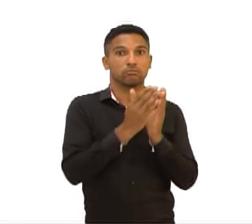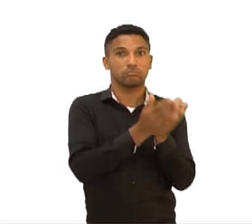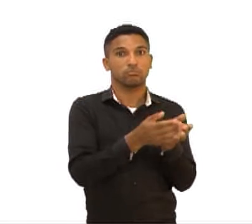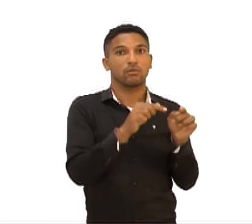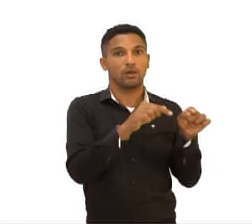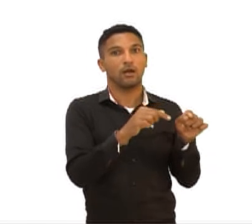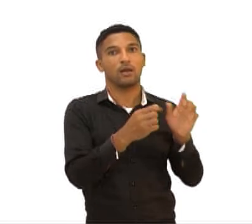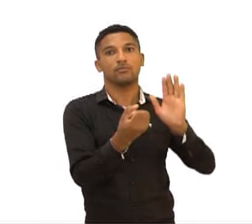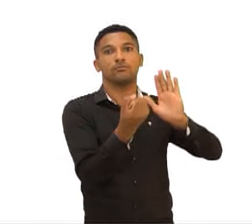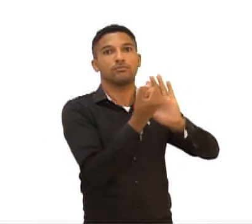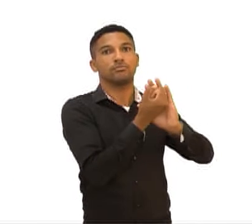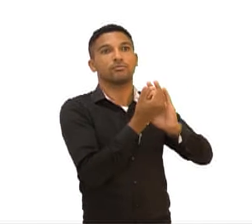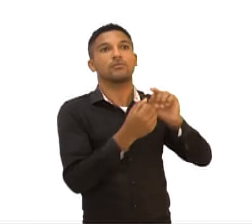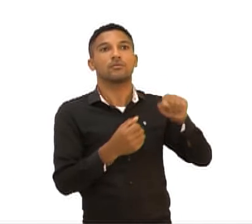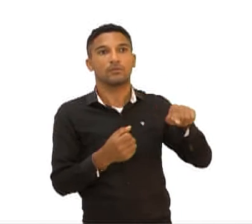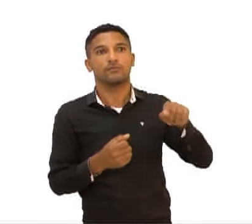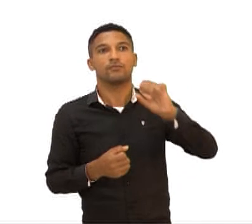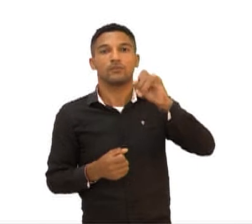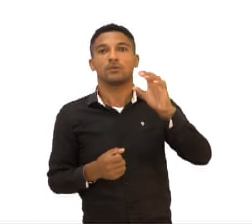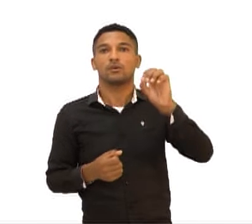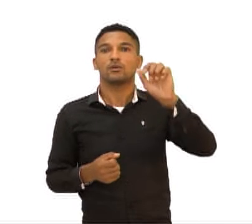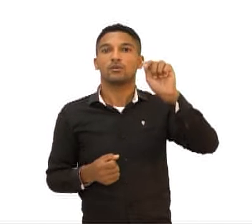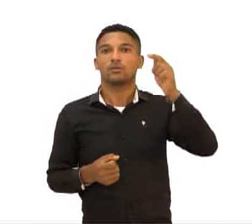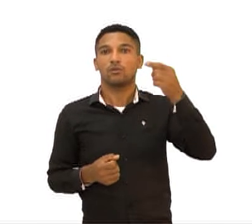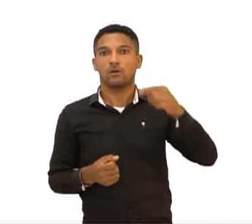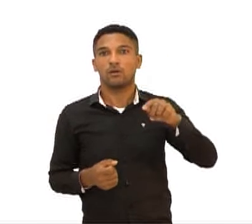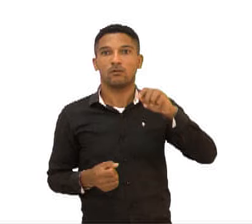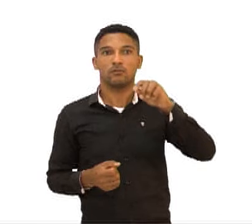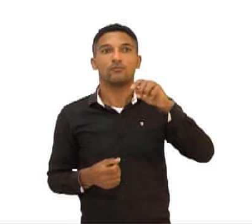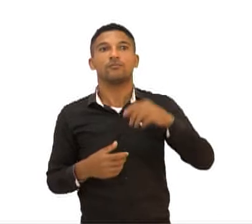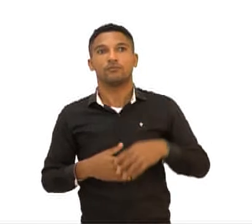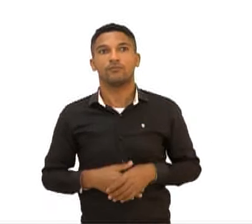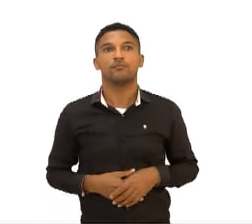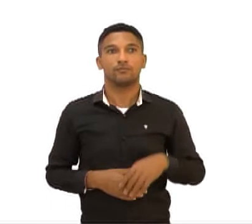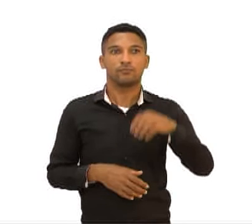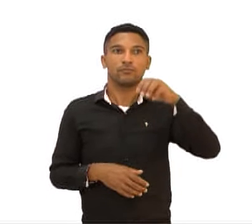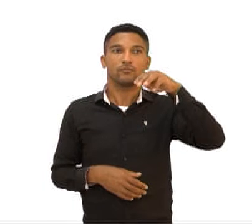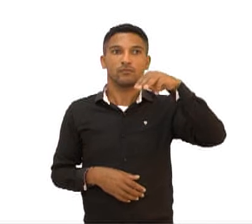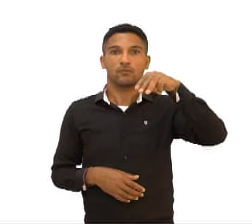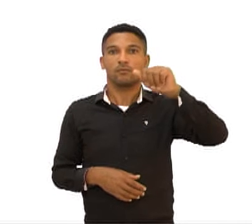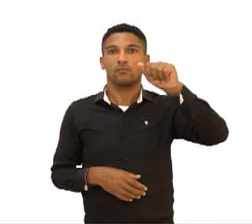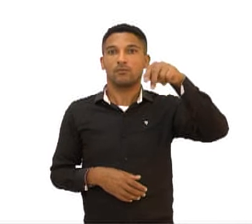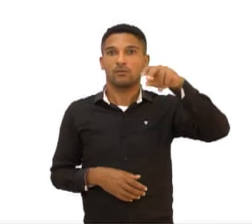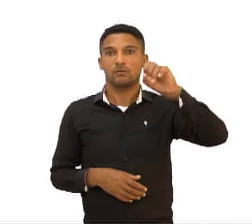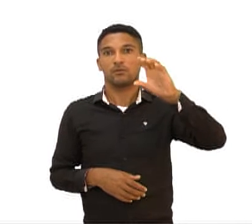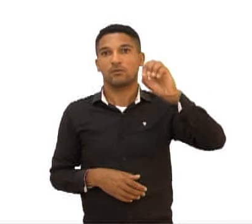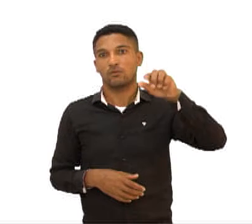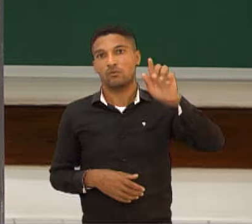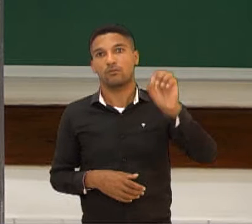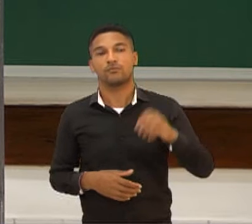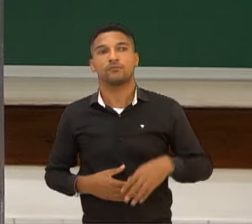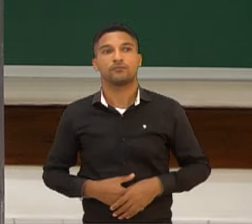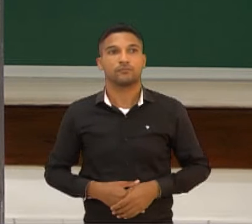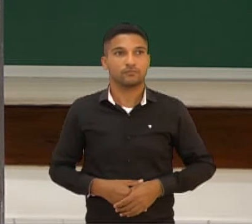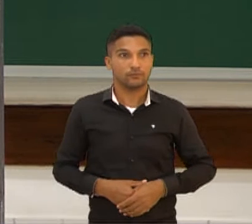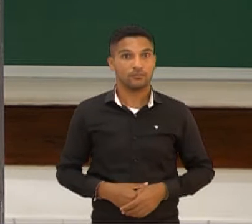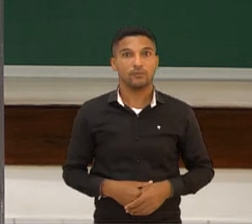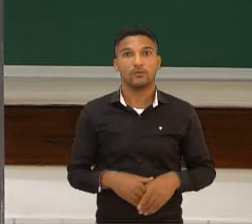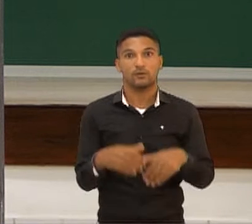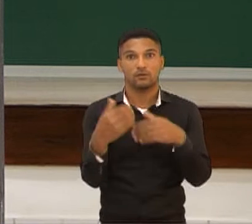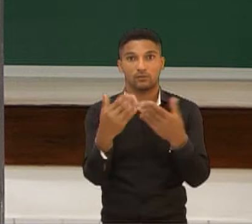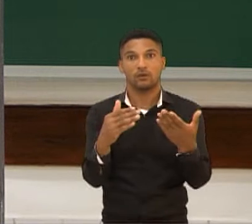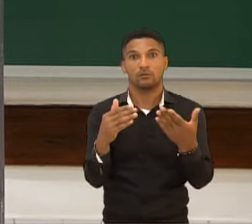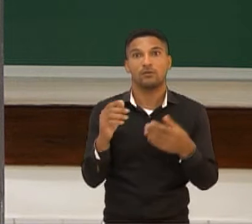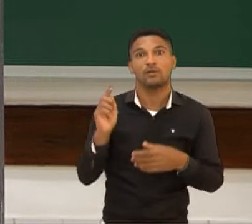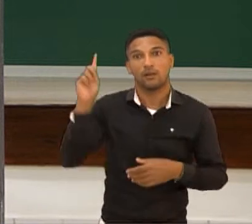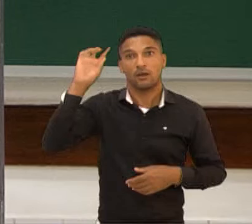Bom, do Reino do Congo é que vão partir vários escravizados que saem aqui lá da África e vêm